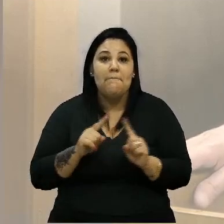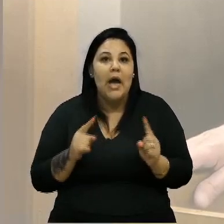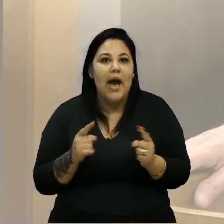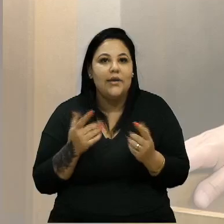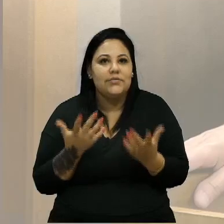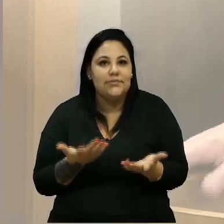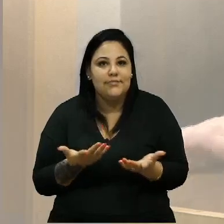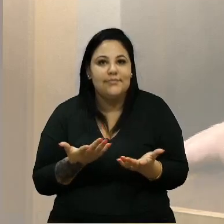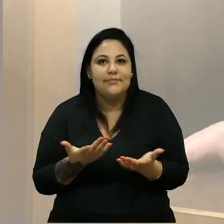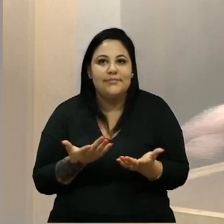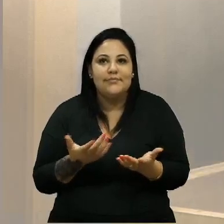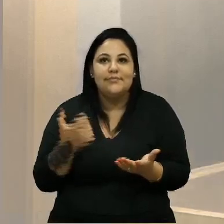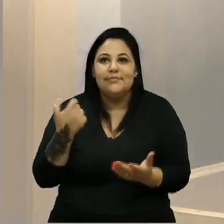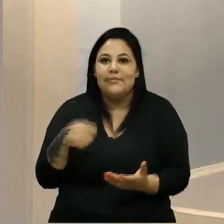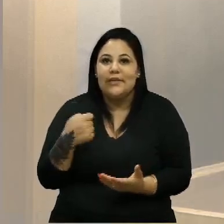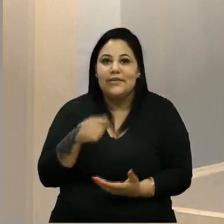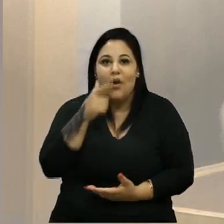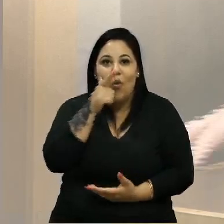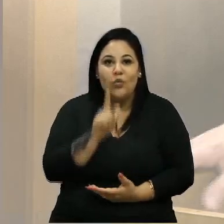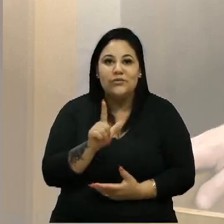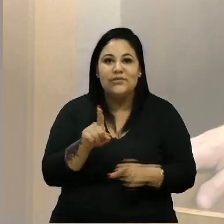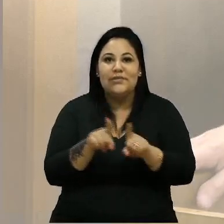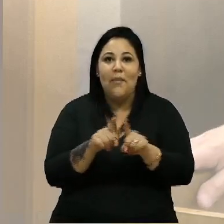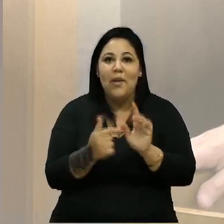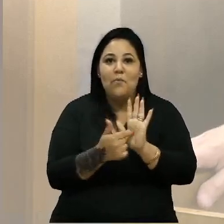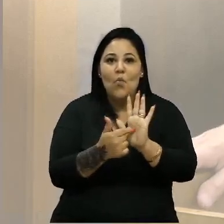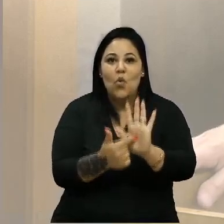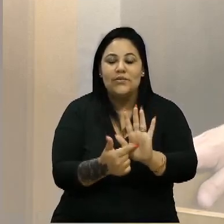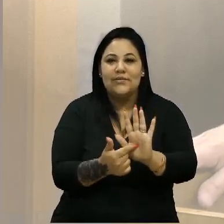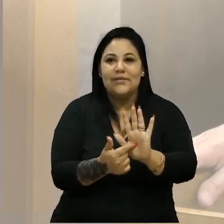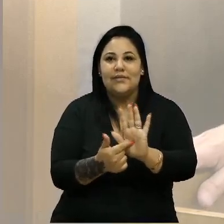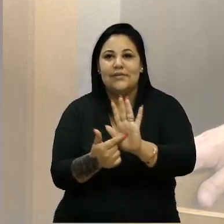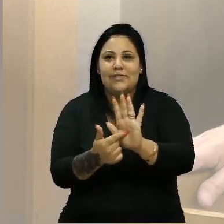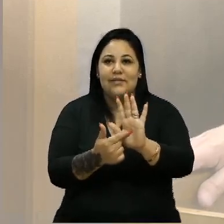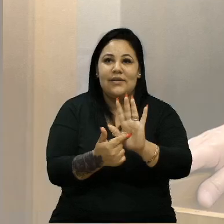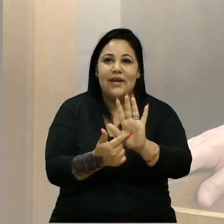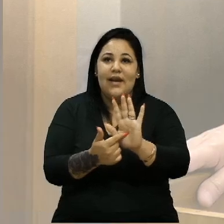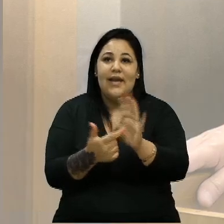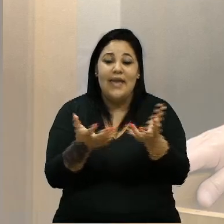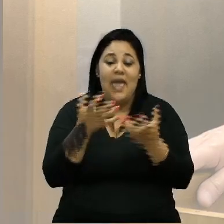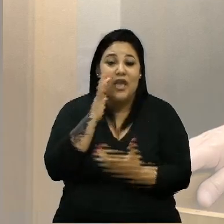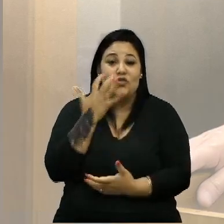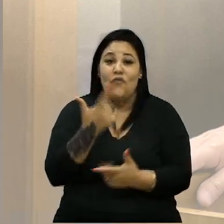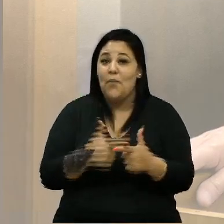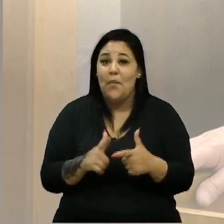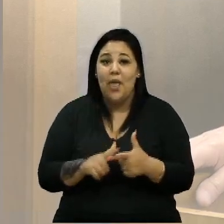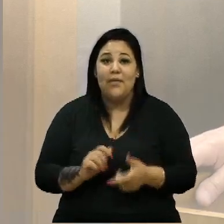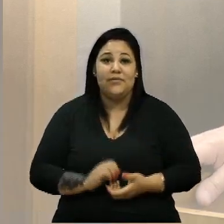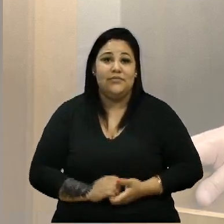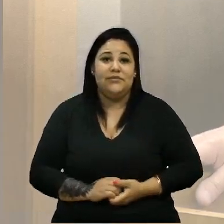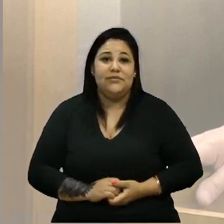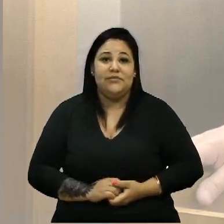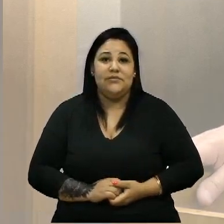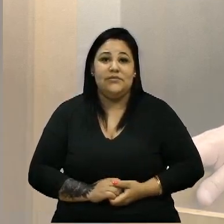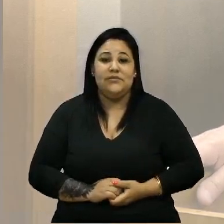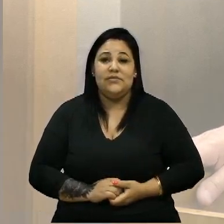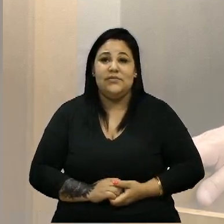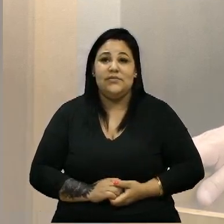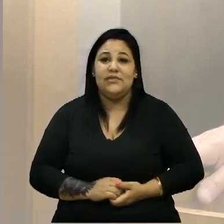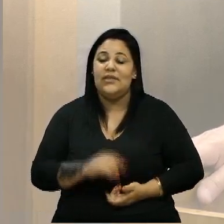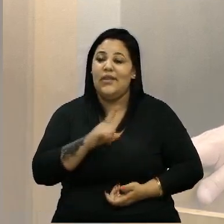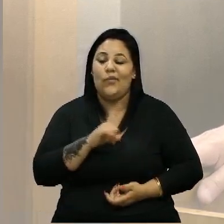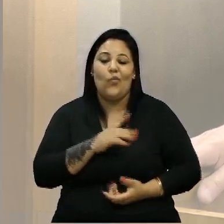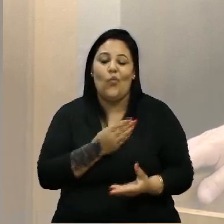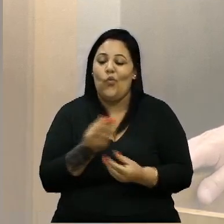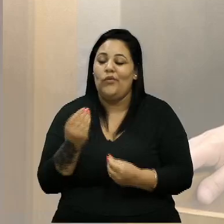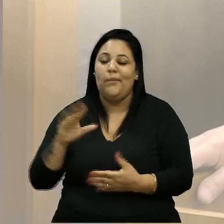público tem que conseguir mostrar que quer resolver o problema. São muitas promessas,